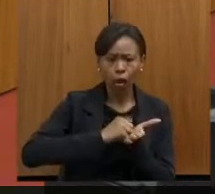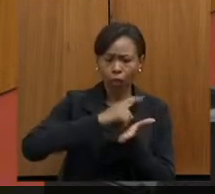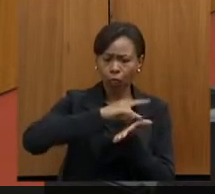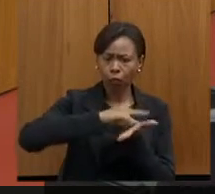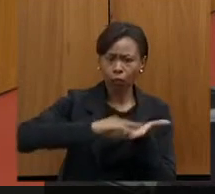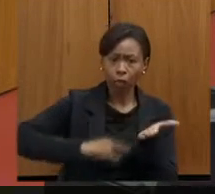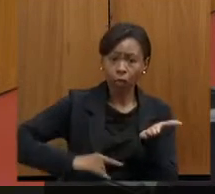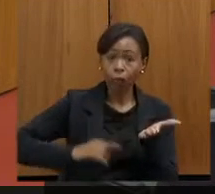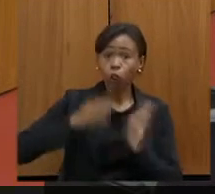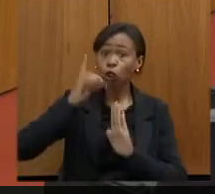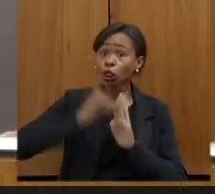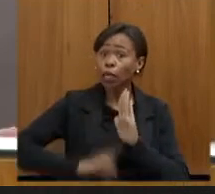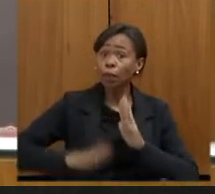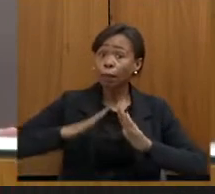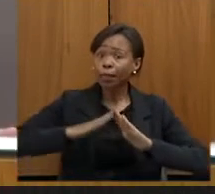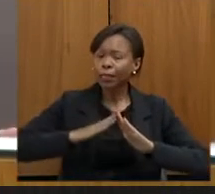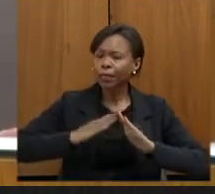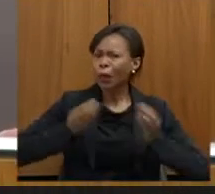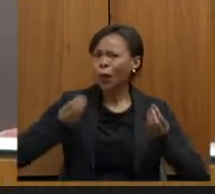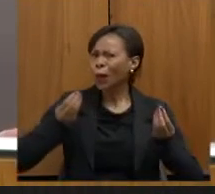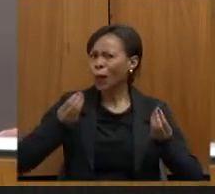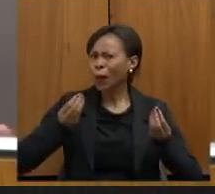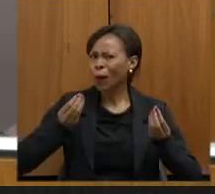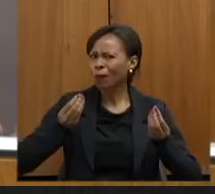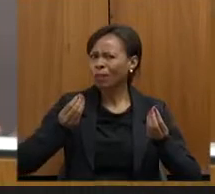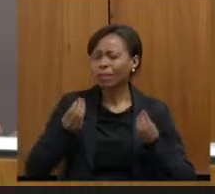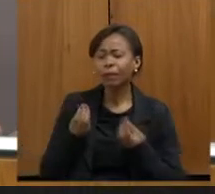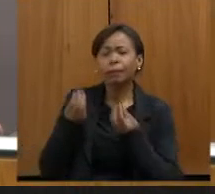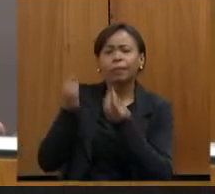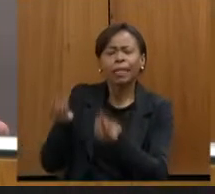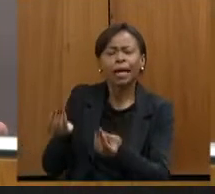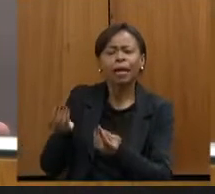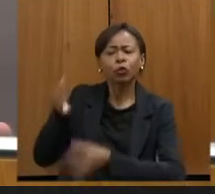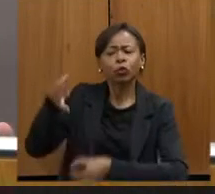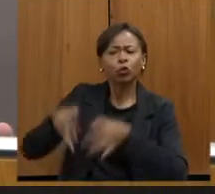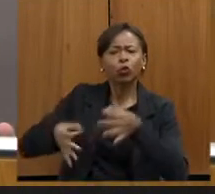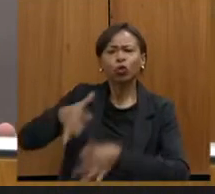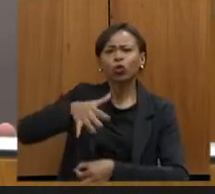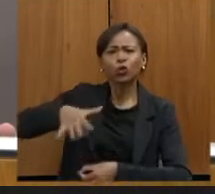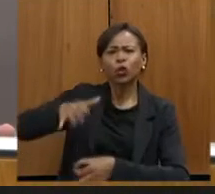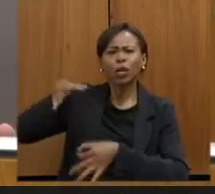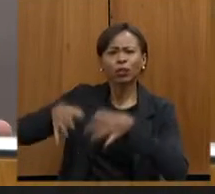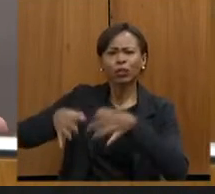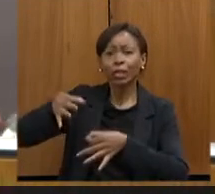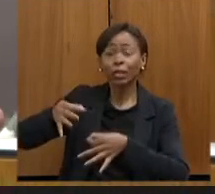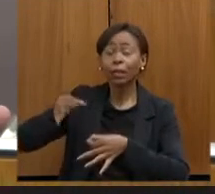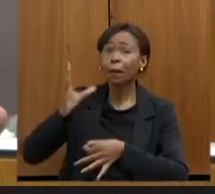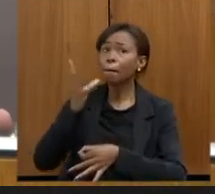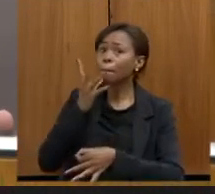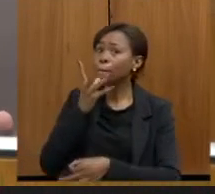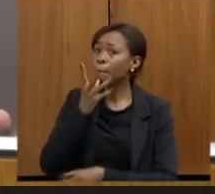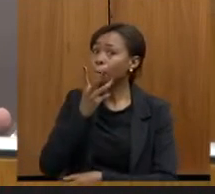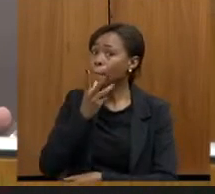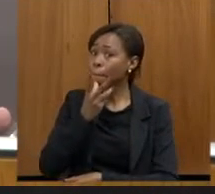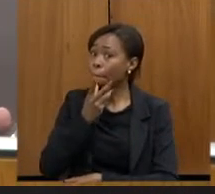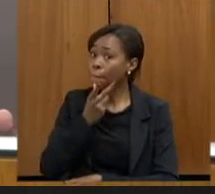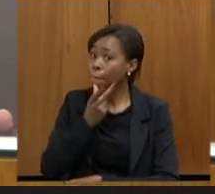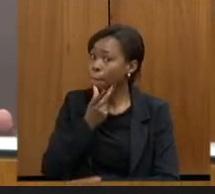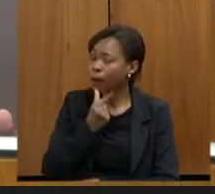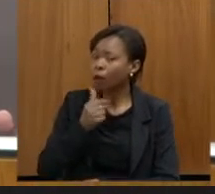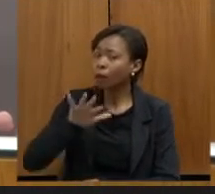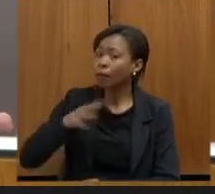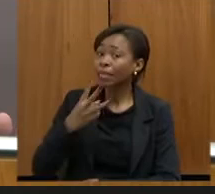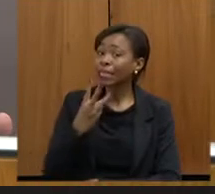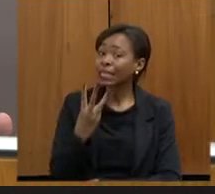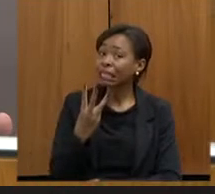o direito de moradia, como é que eu posso mandar isso para o Poder Judiciário que demora, em média, questões como essas, em média,